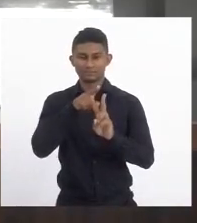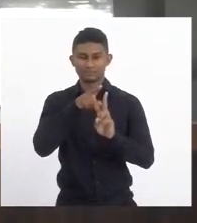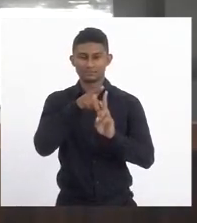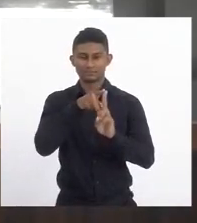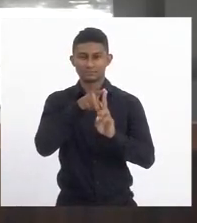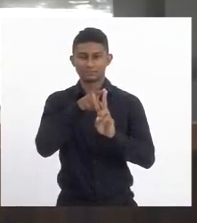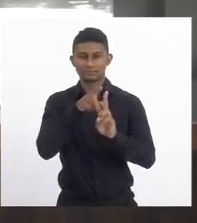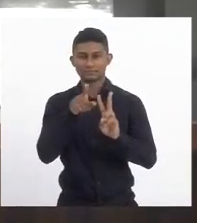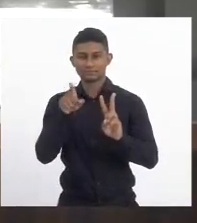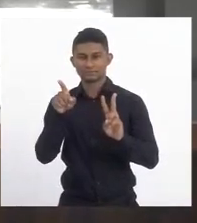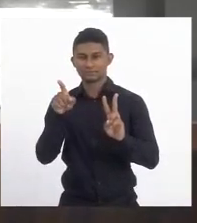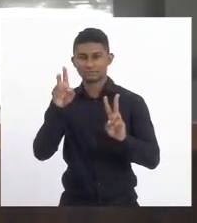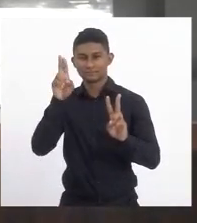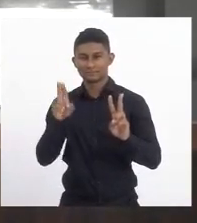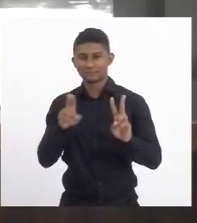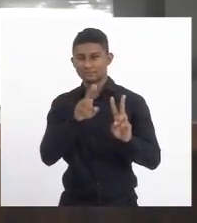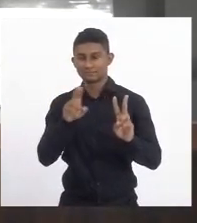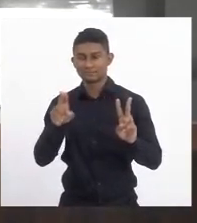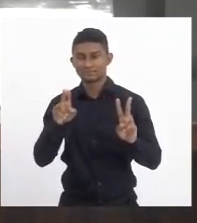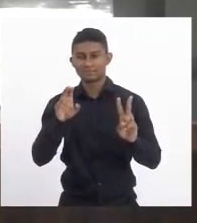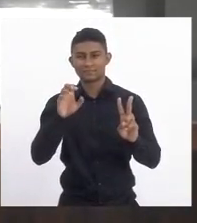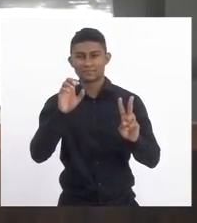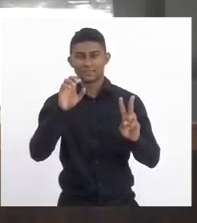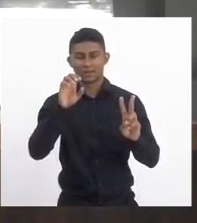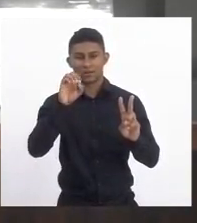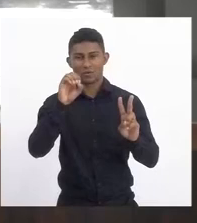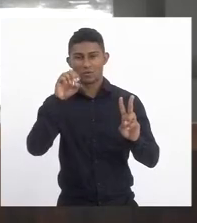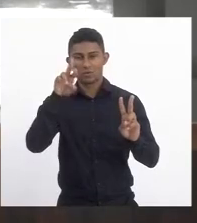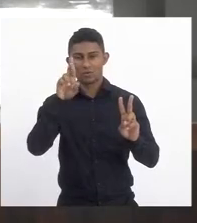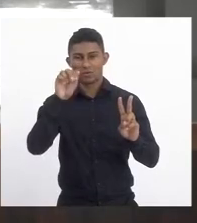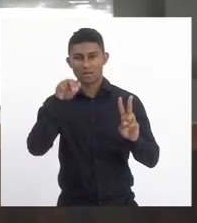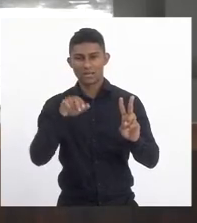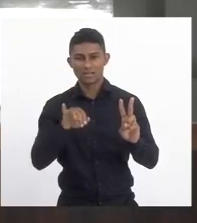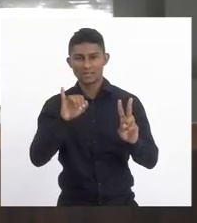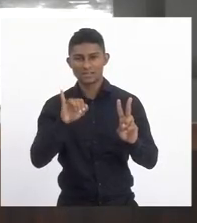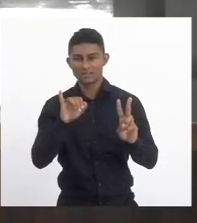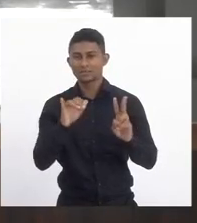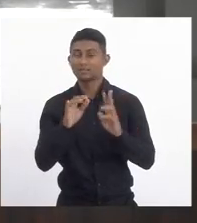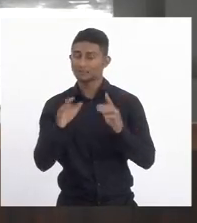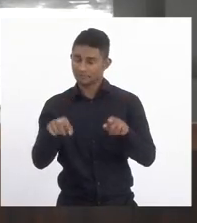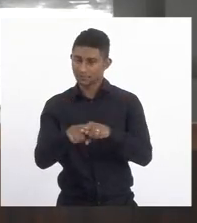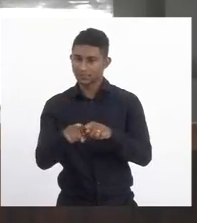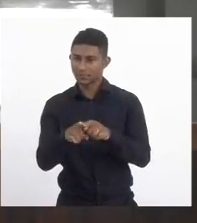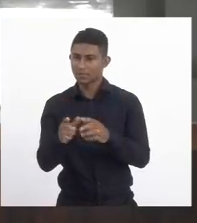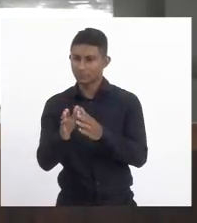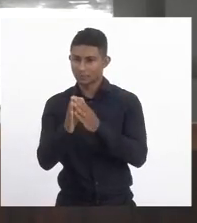Cardeal Orani João Tempestre, por favor.